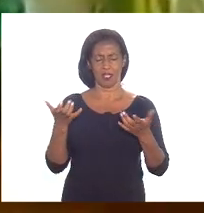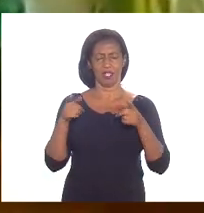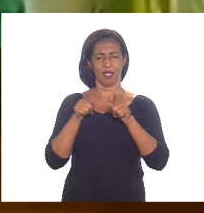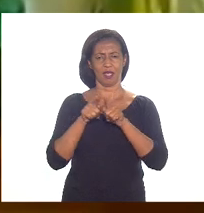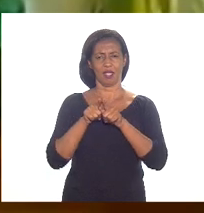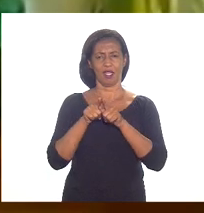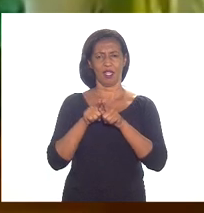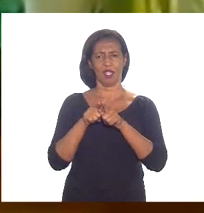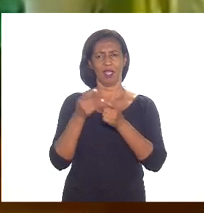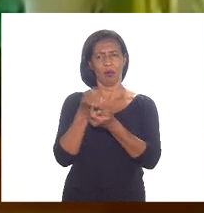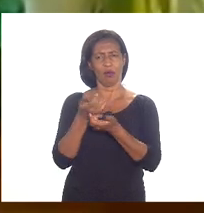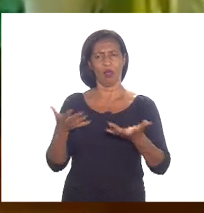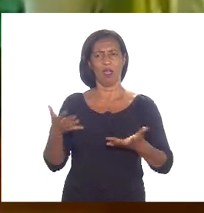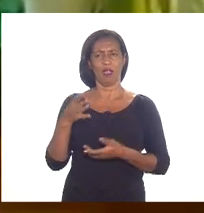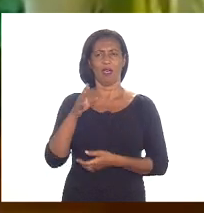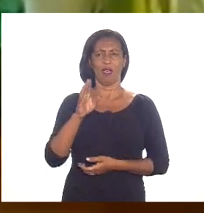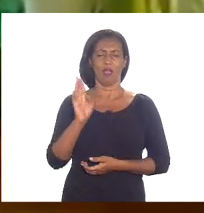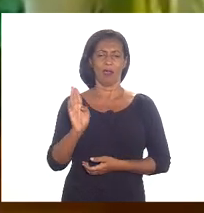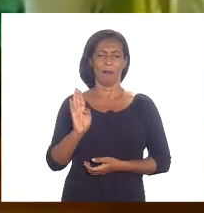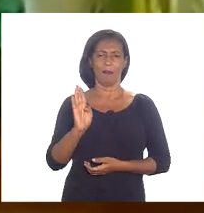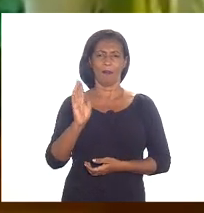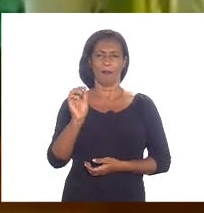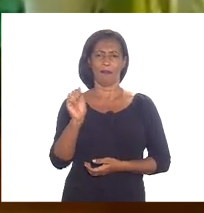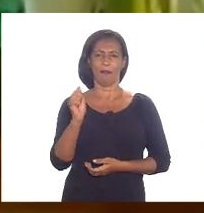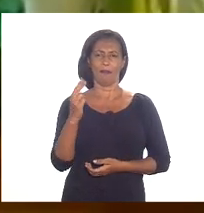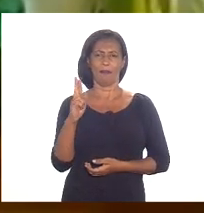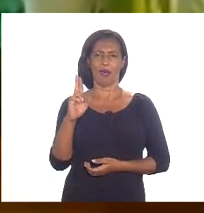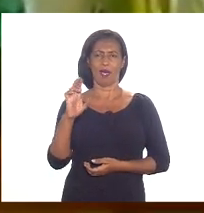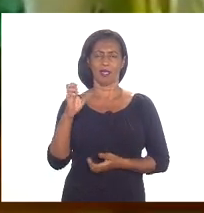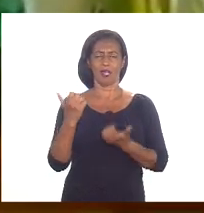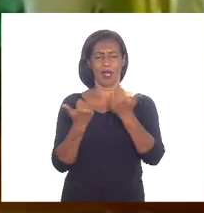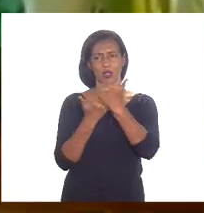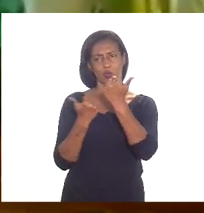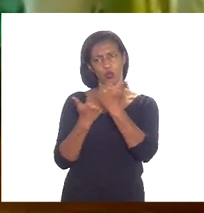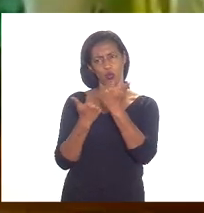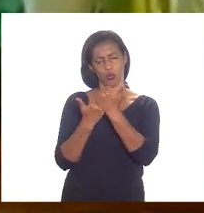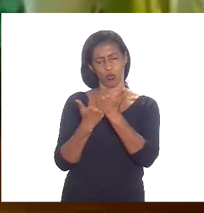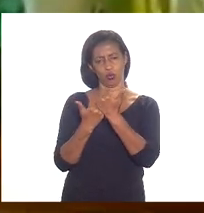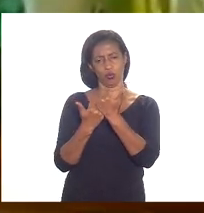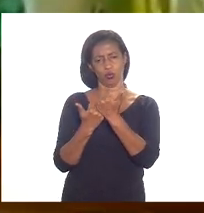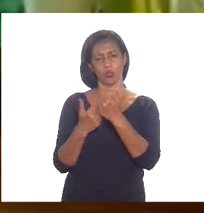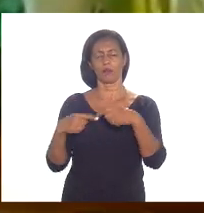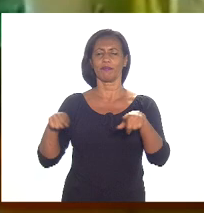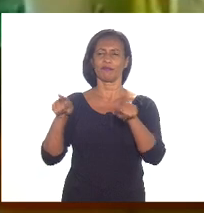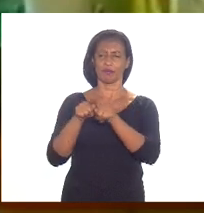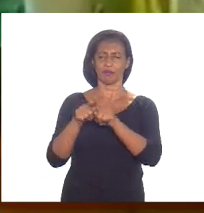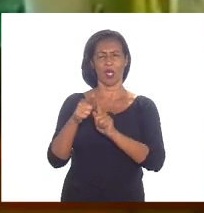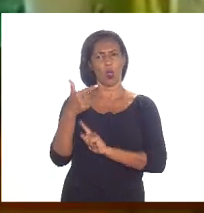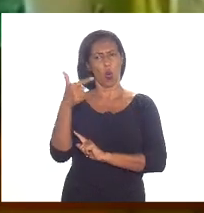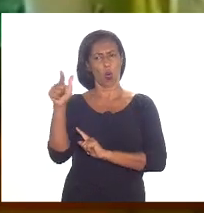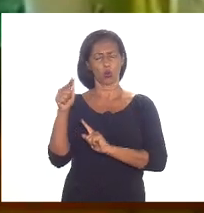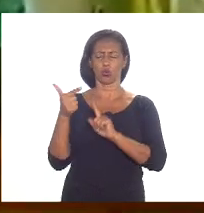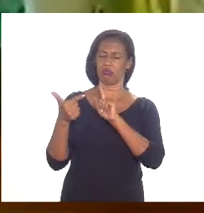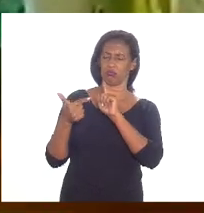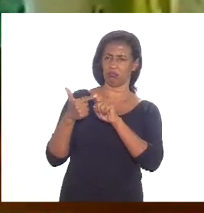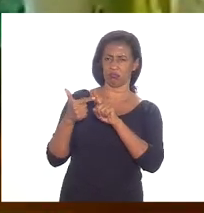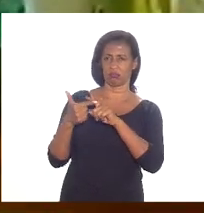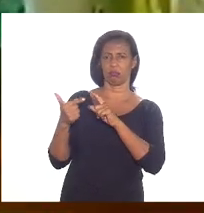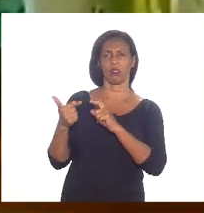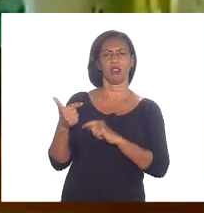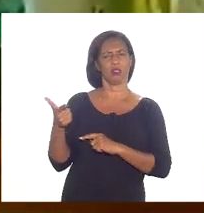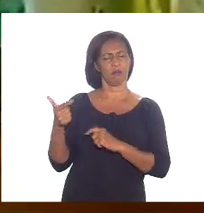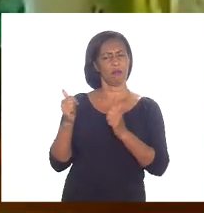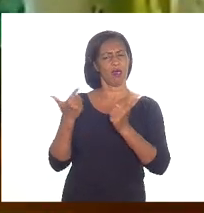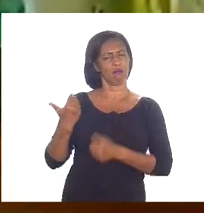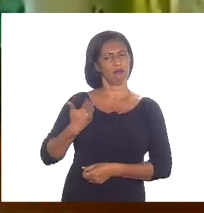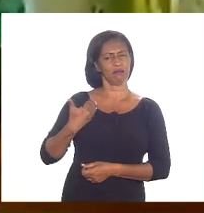ao nosso querido Bacelar, que será corregedor substituto, que é também outro companheiro e um